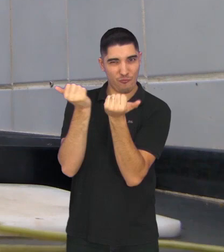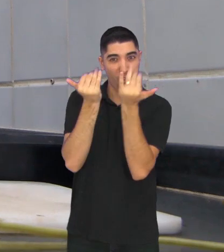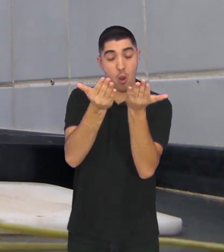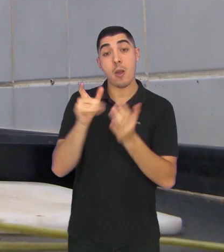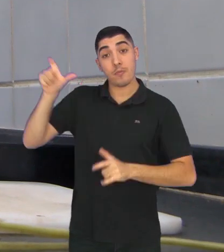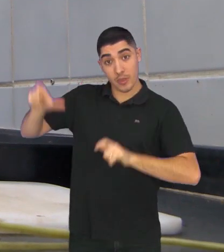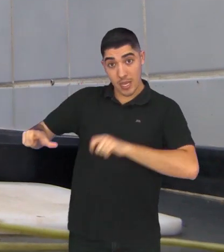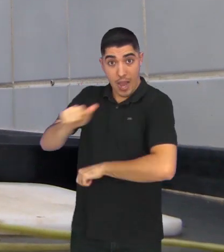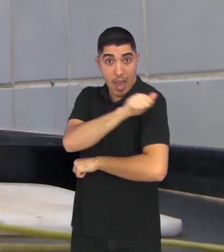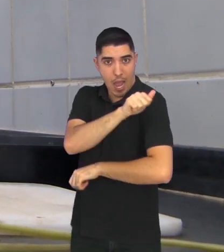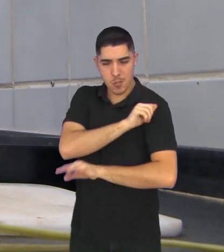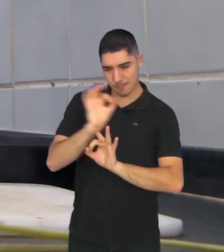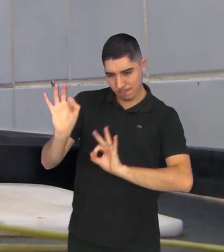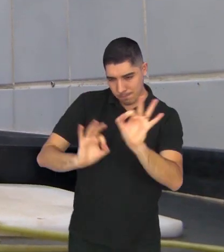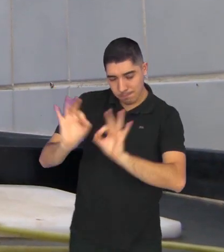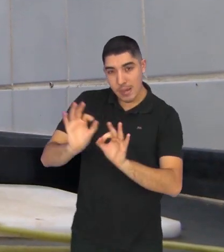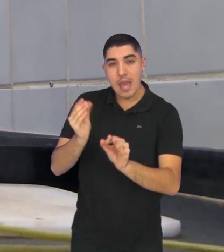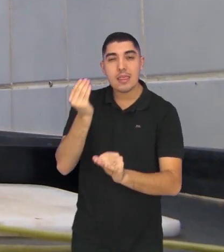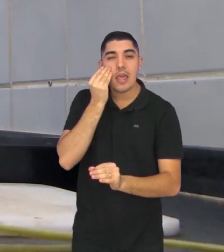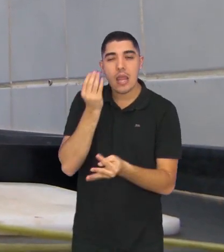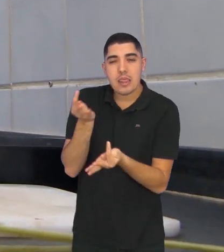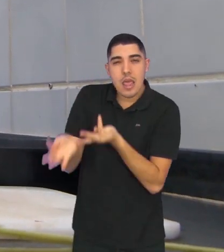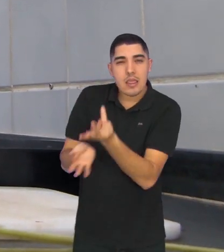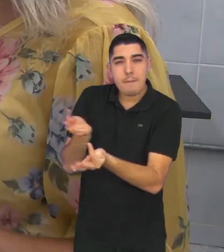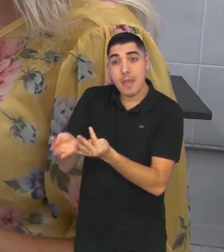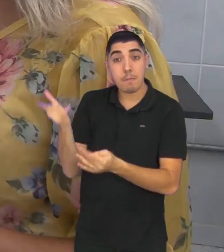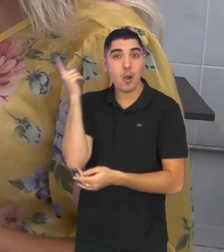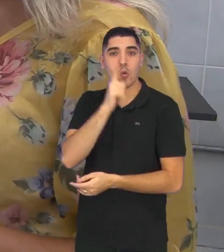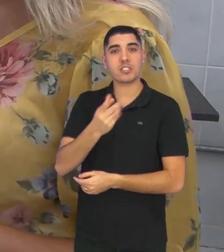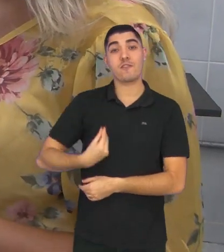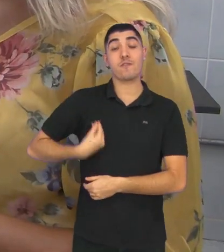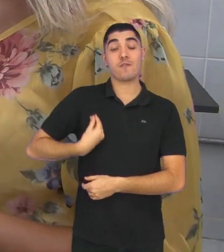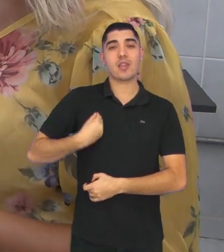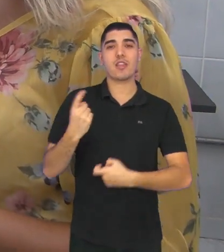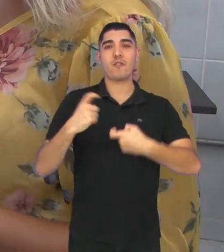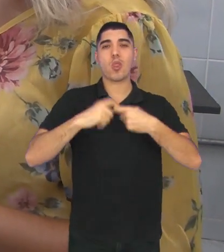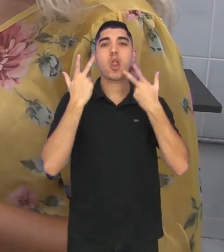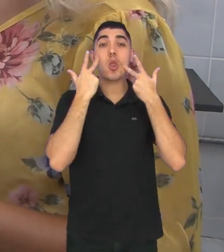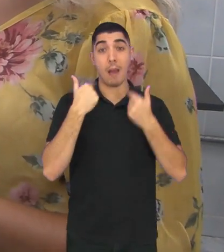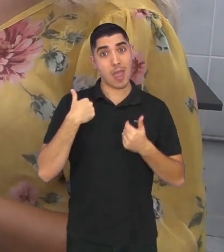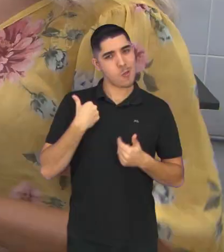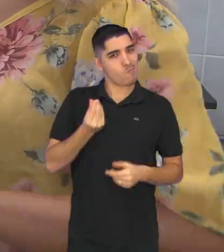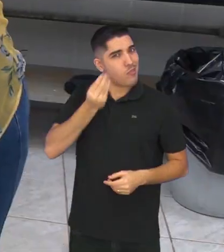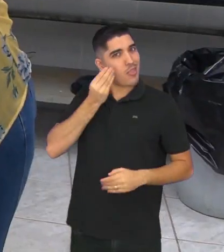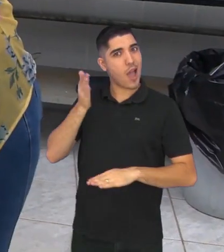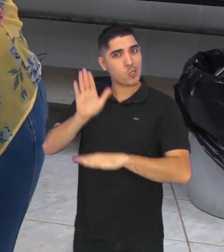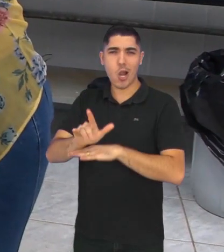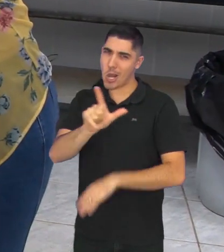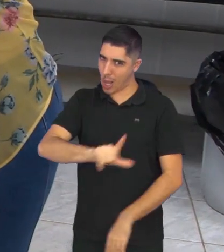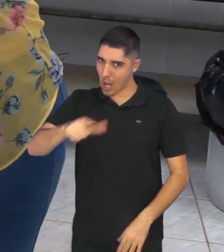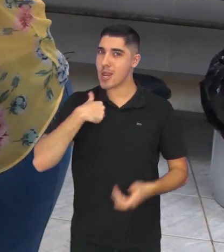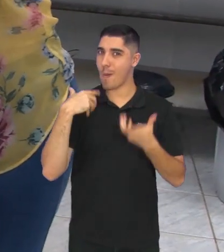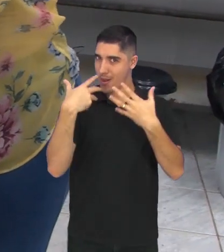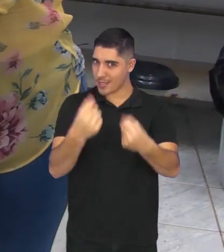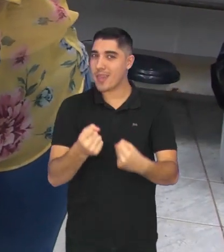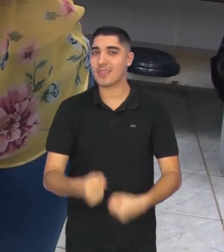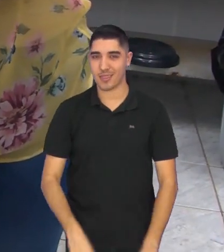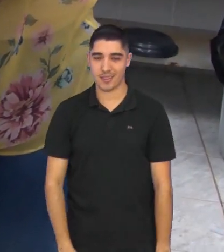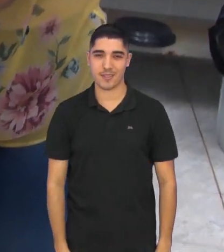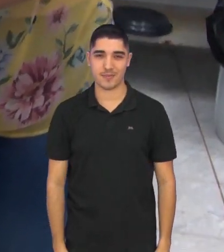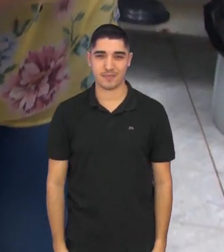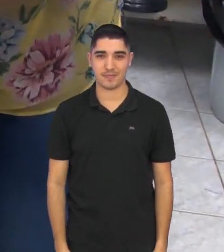um trabalho de enriquecimento ambiental e eu fui convidada para ajudar nessa missão. E claro que eu